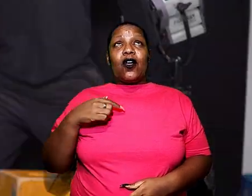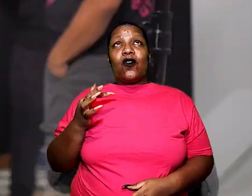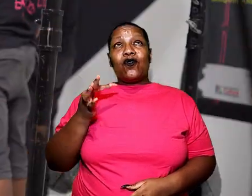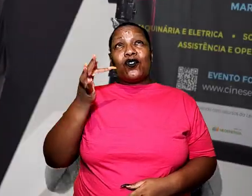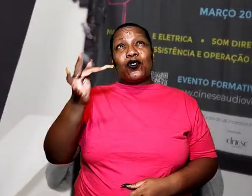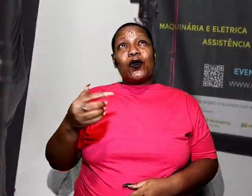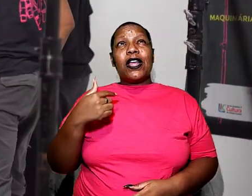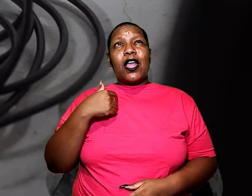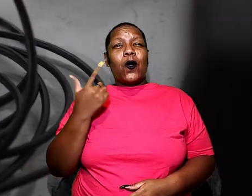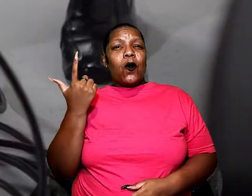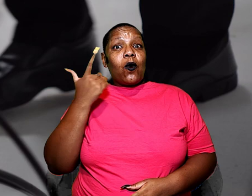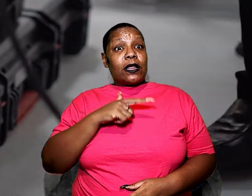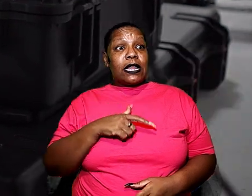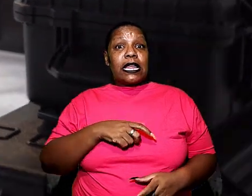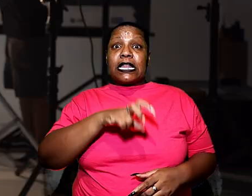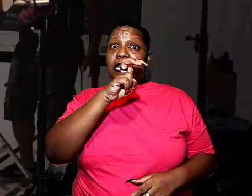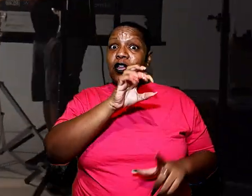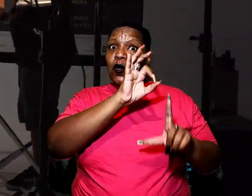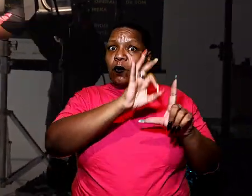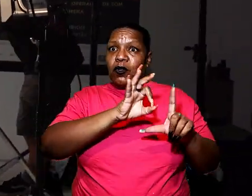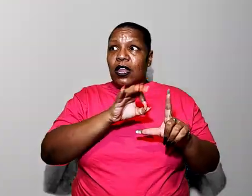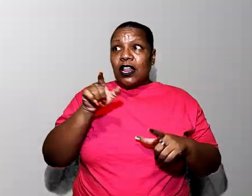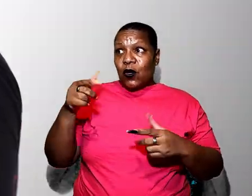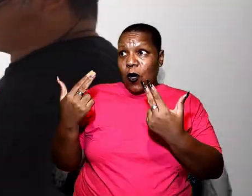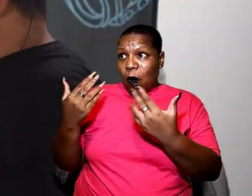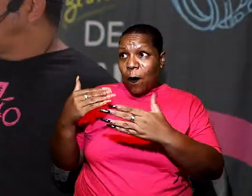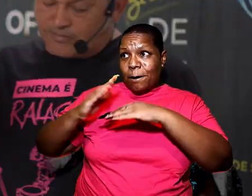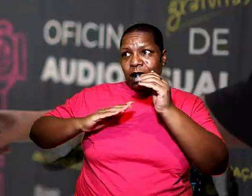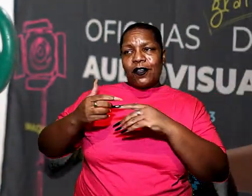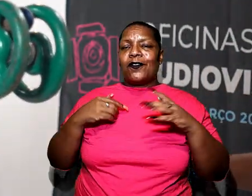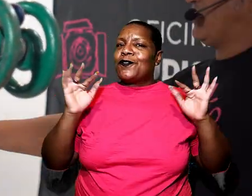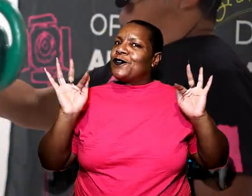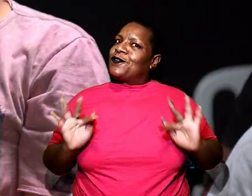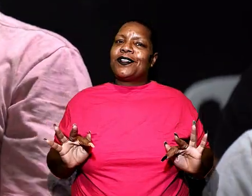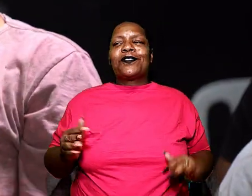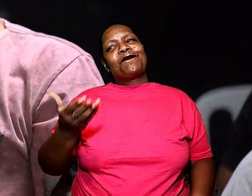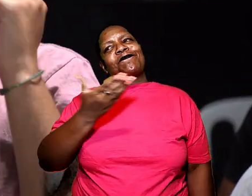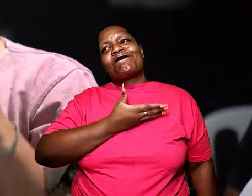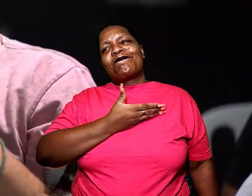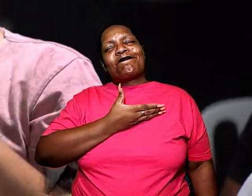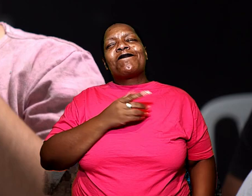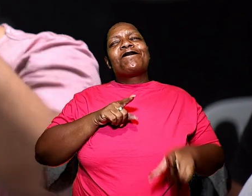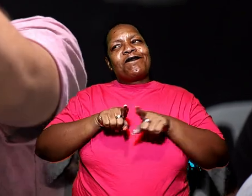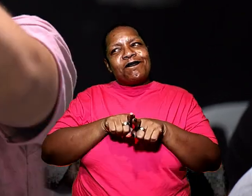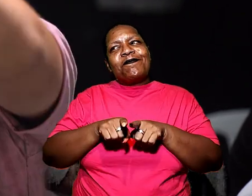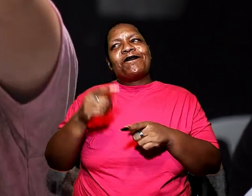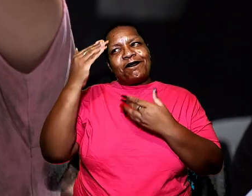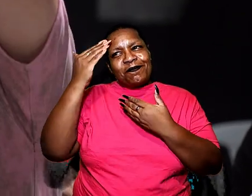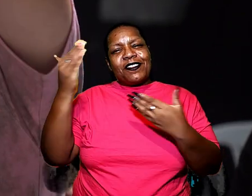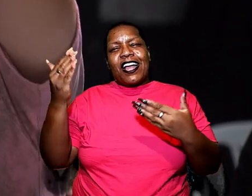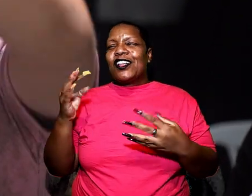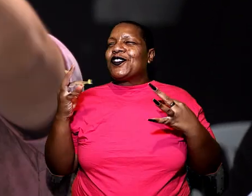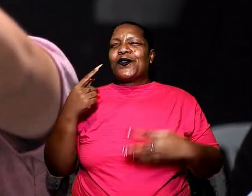Só se no futuro eu for 5% do profissional que tu é, já tô feliz, irmão. Obrigado,